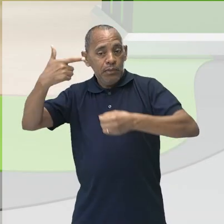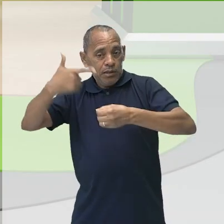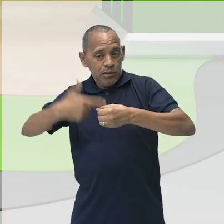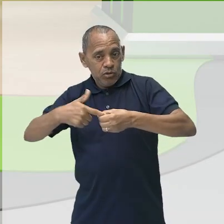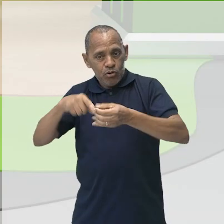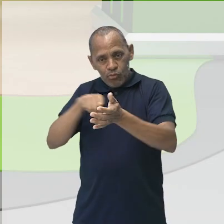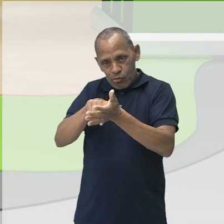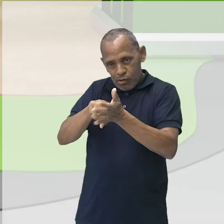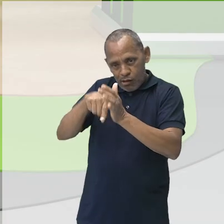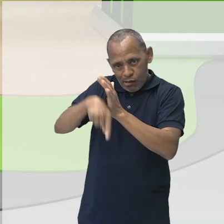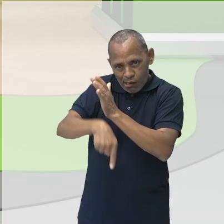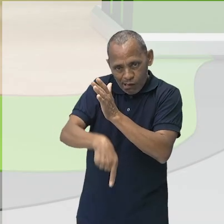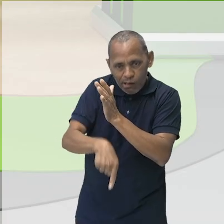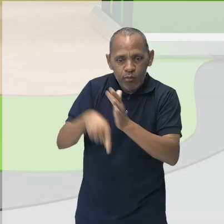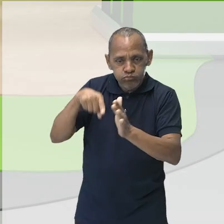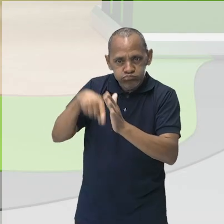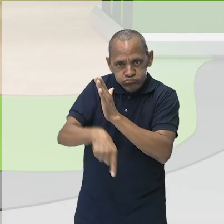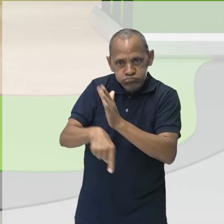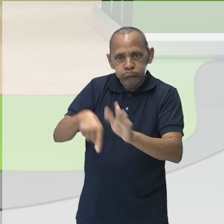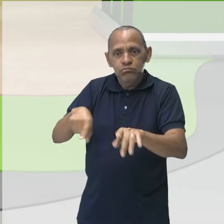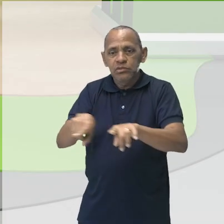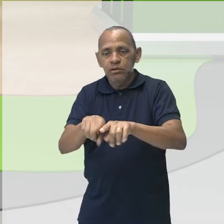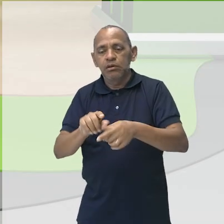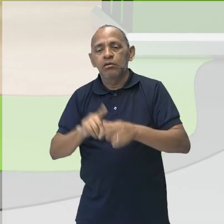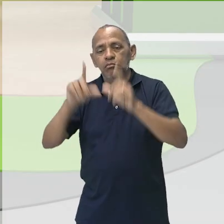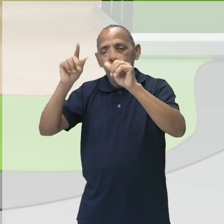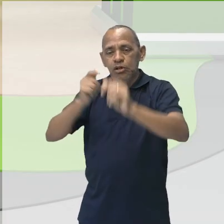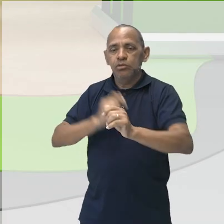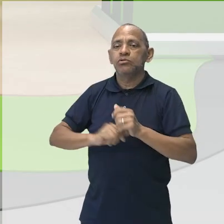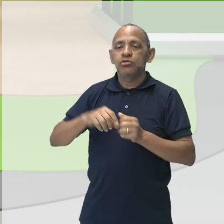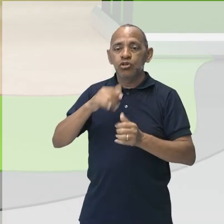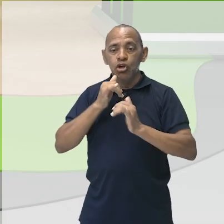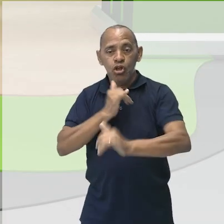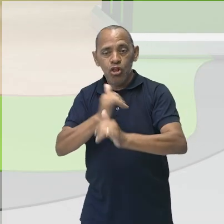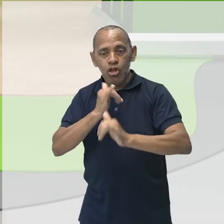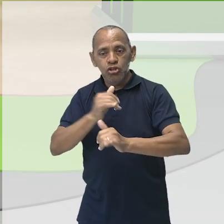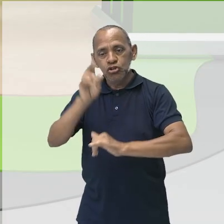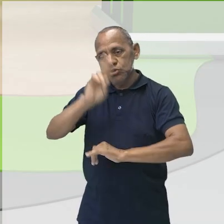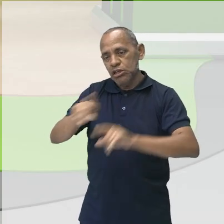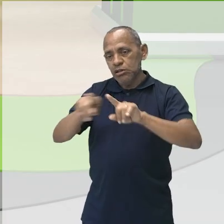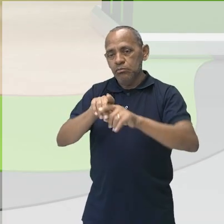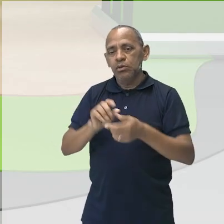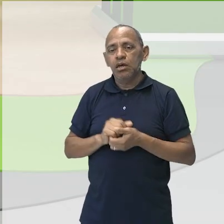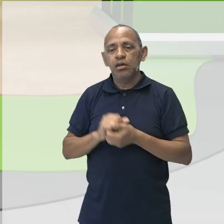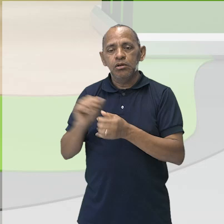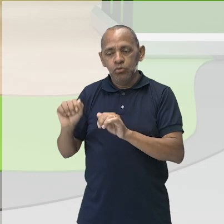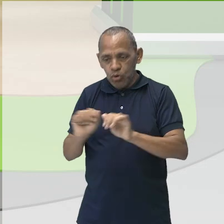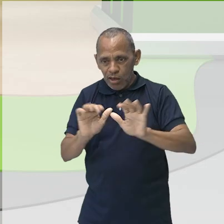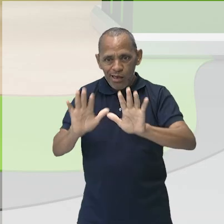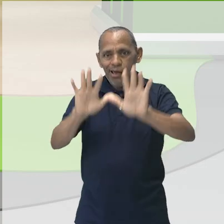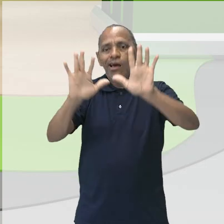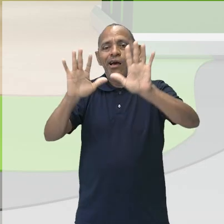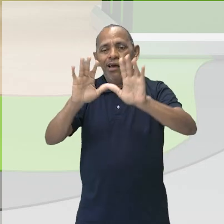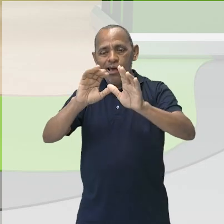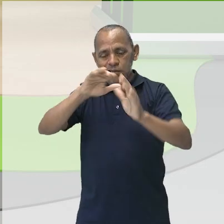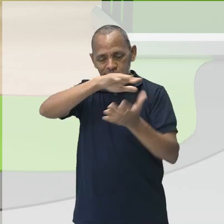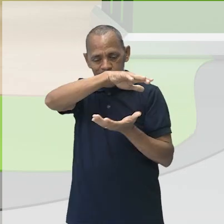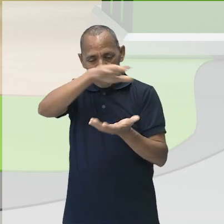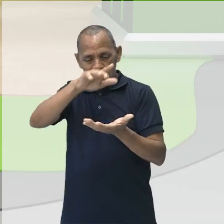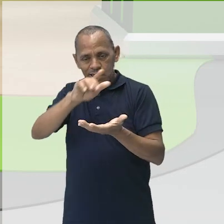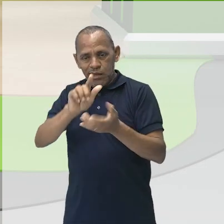Isso significa que menos energia é consumida, menos emissões de gases de efeito estufa